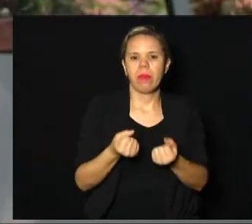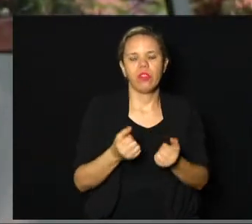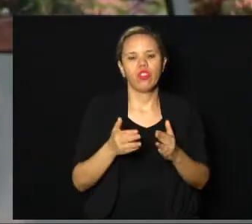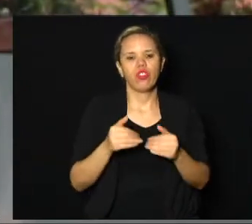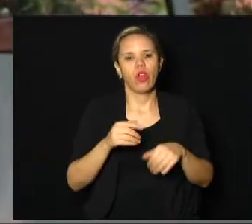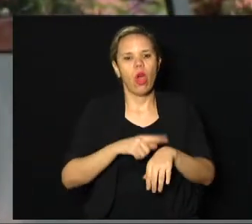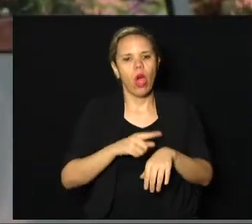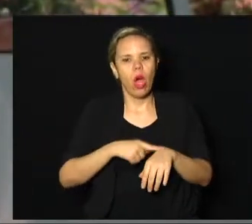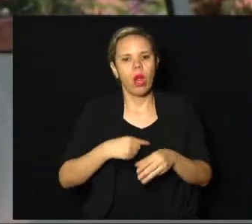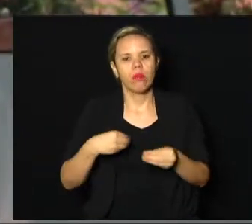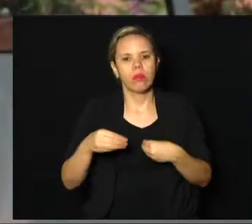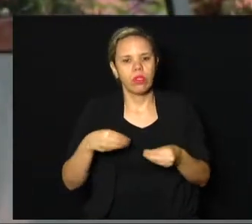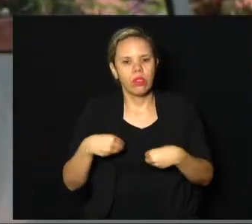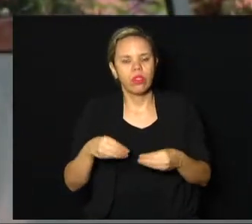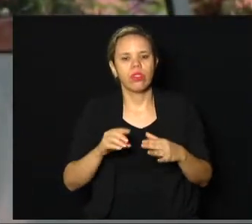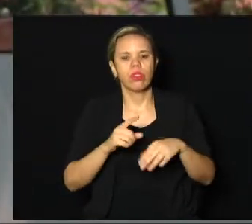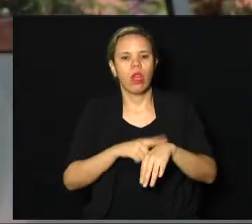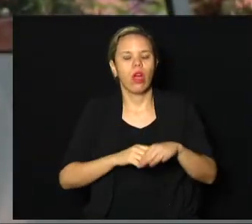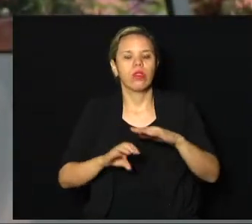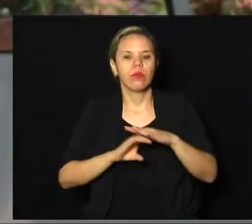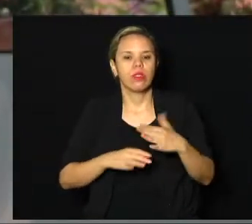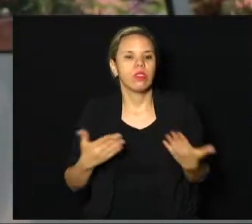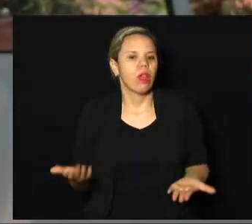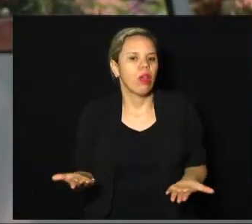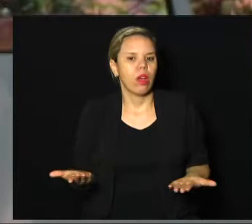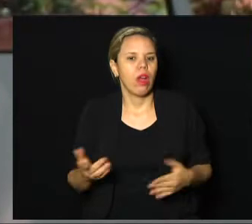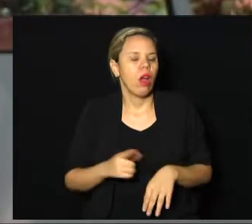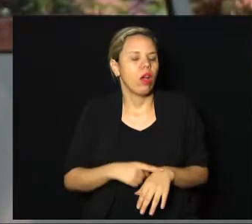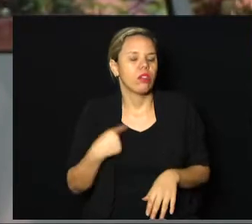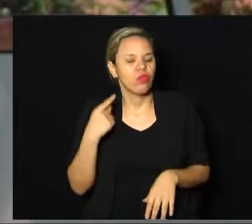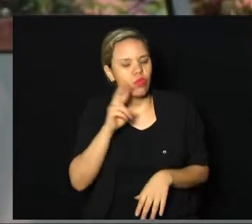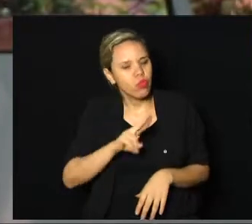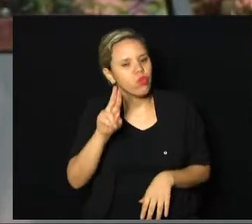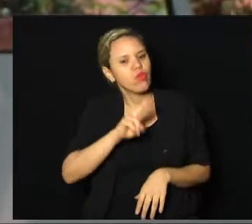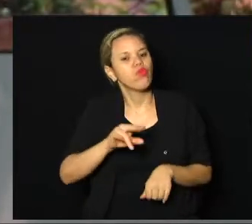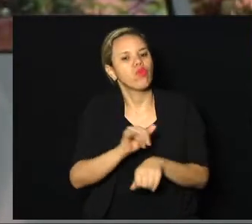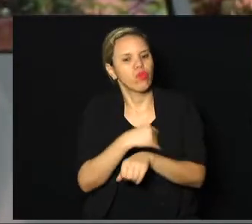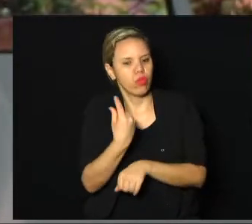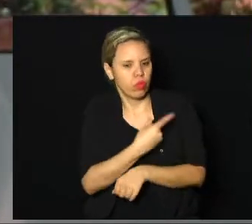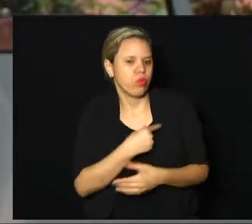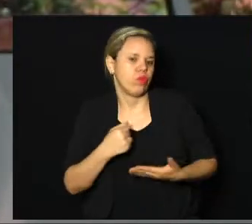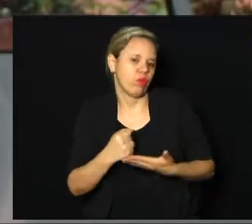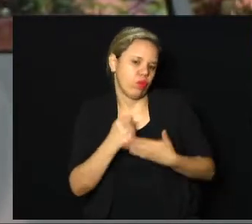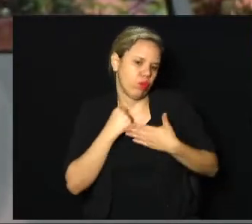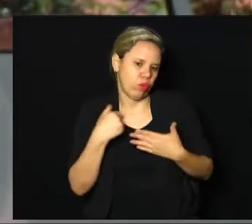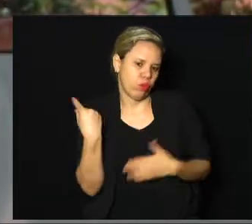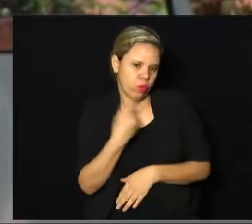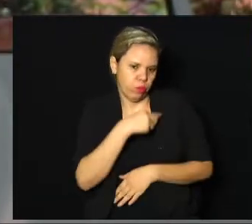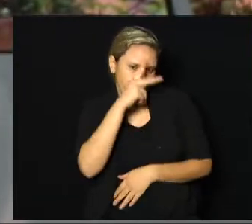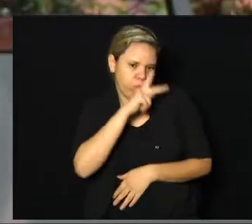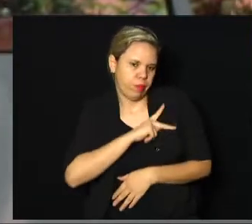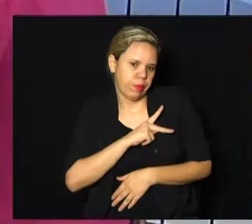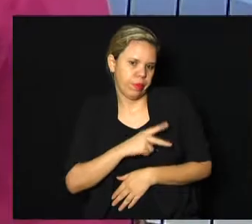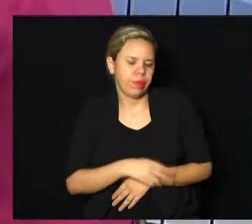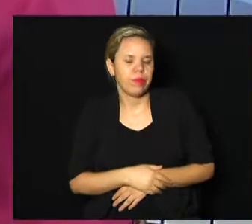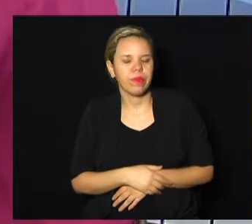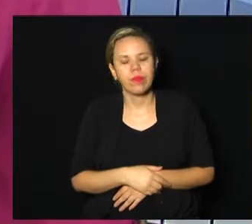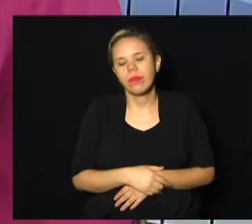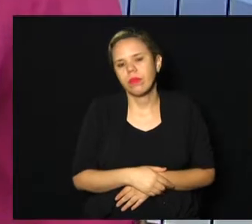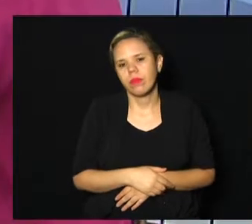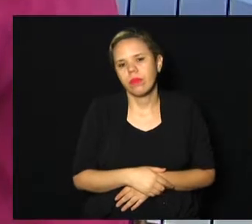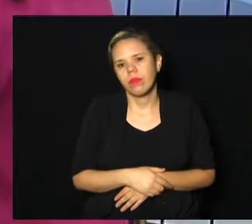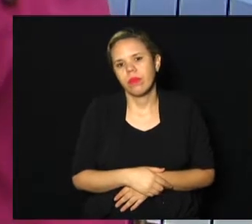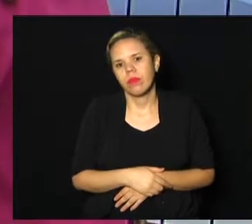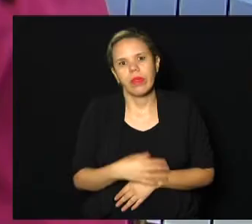no horário das empresas, e a hora que ele chegou é a hora da gente usar isso a nosso favor, né? É que porque foi